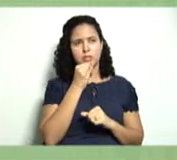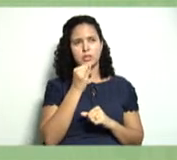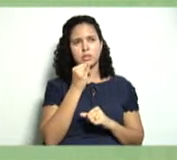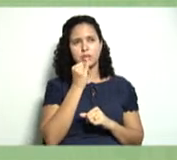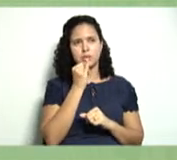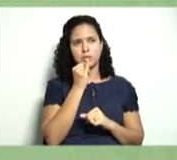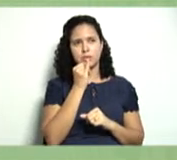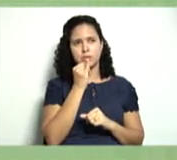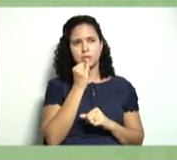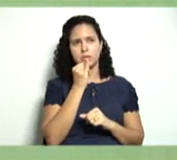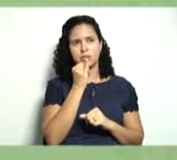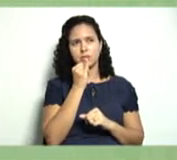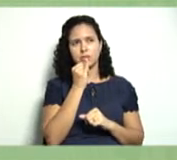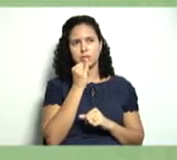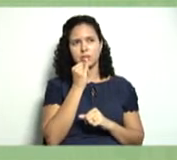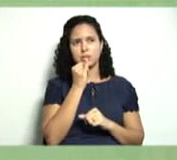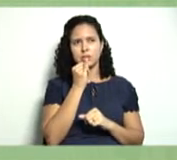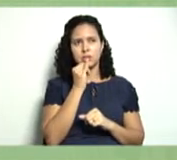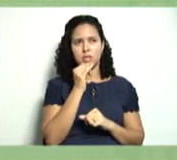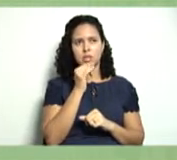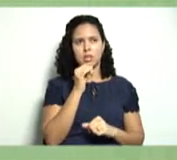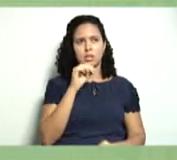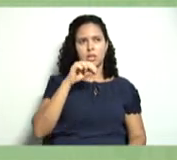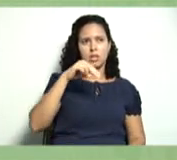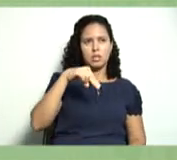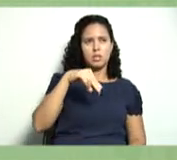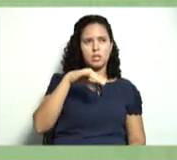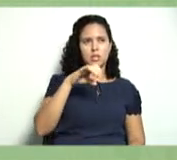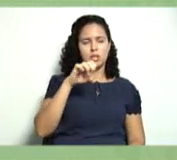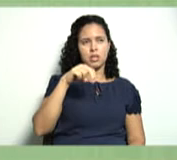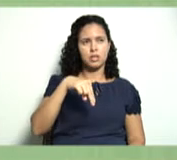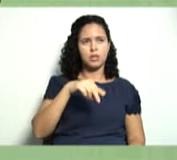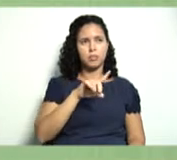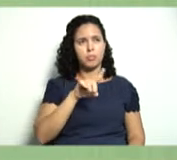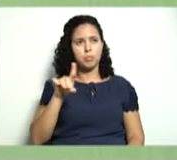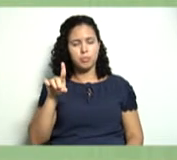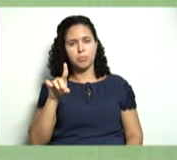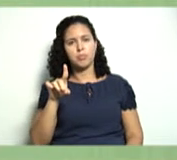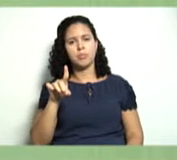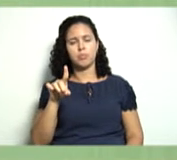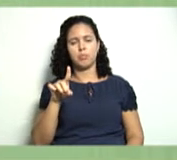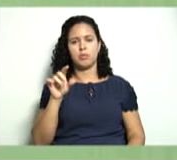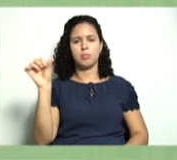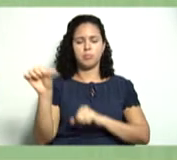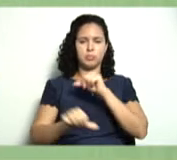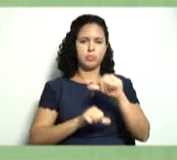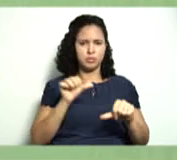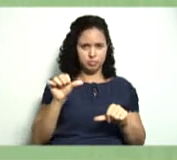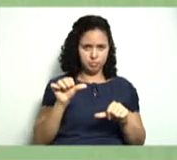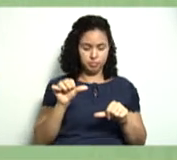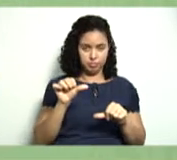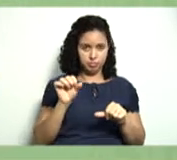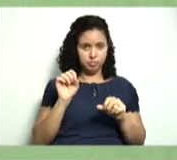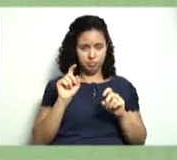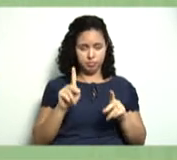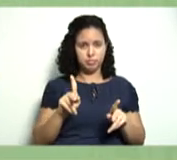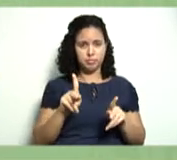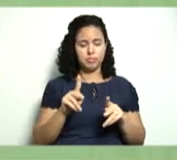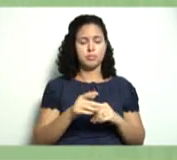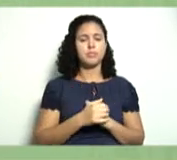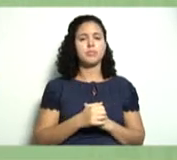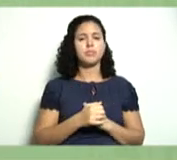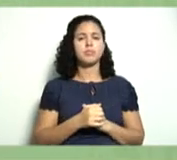um relé vai aparecer sublinhado em azul pra você certo assim essa formatação